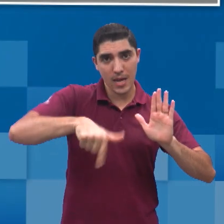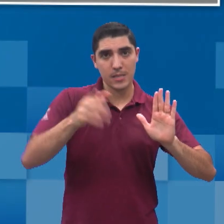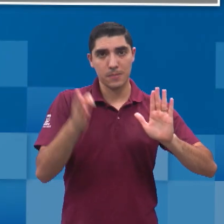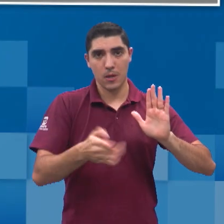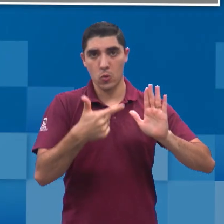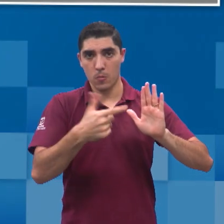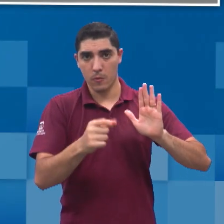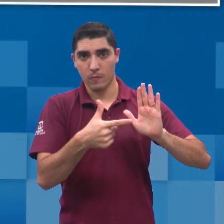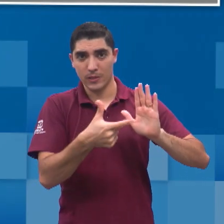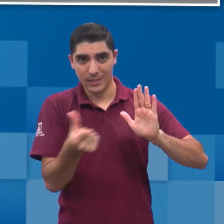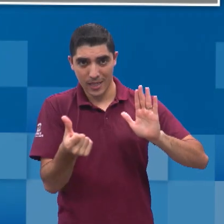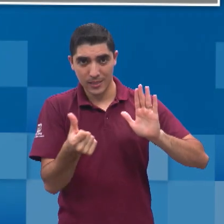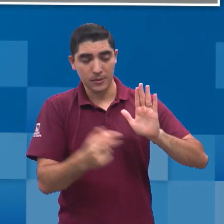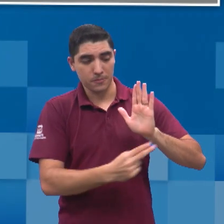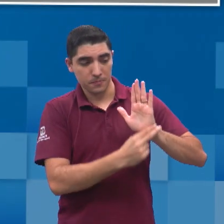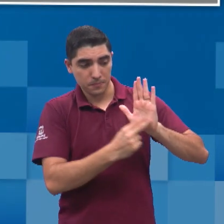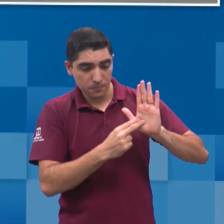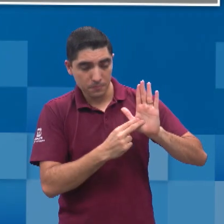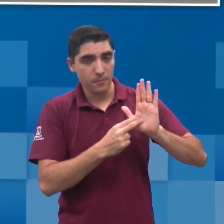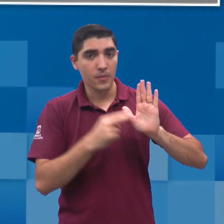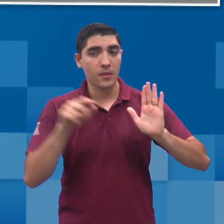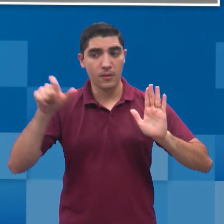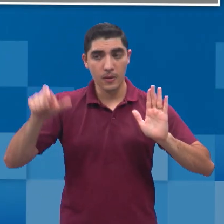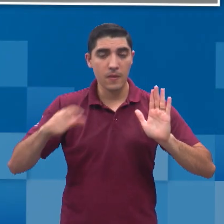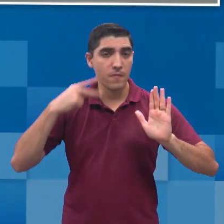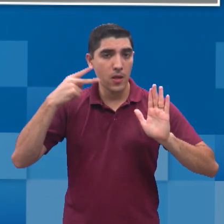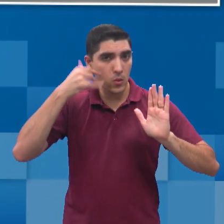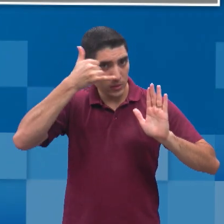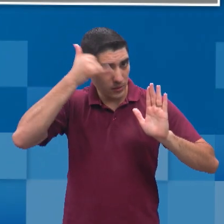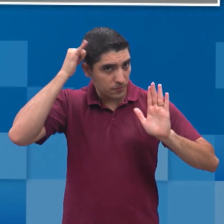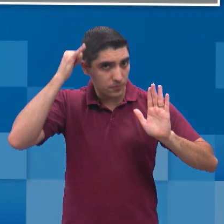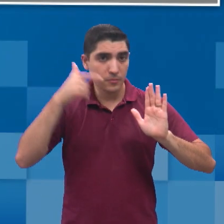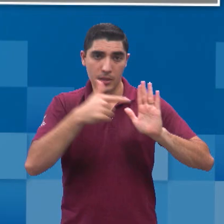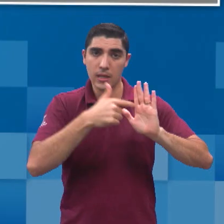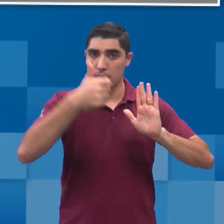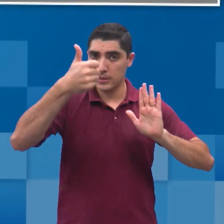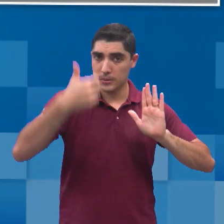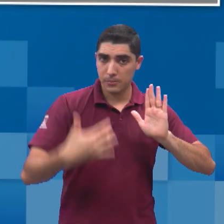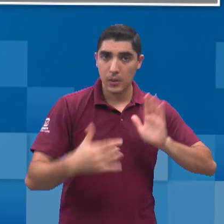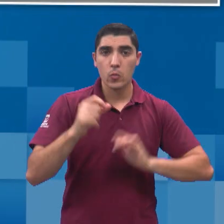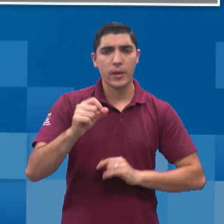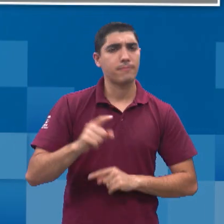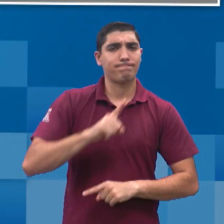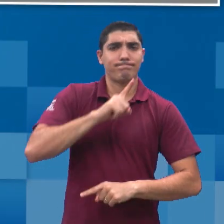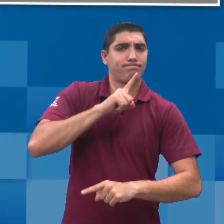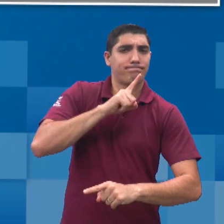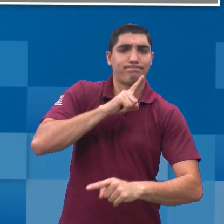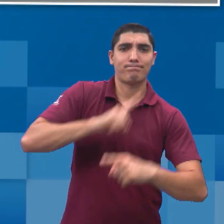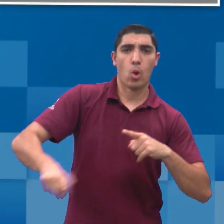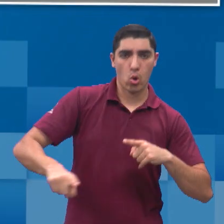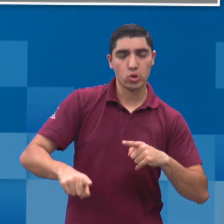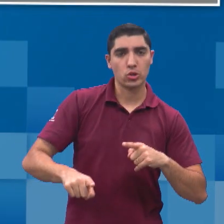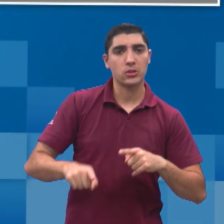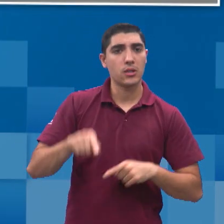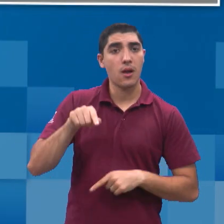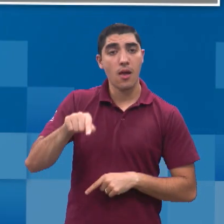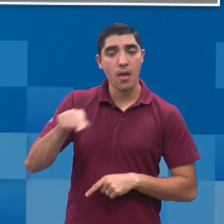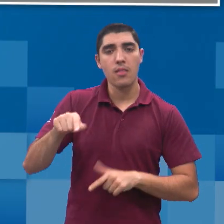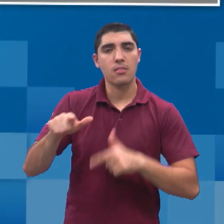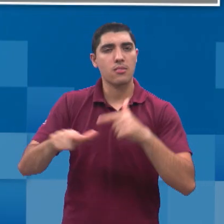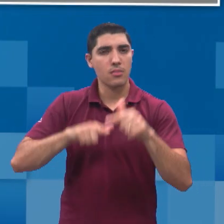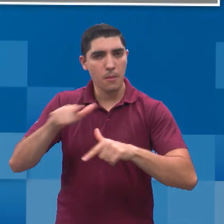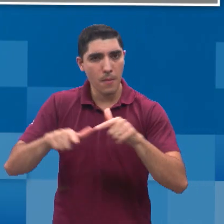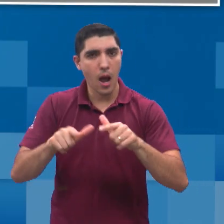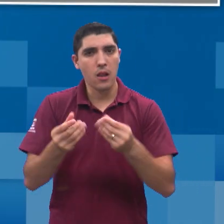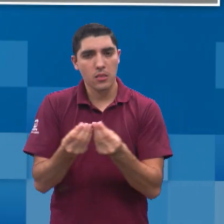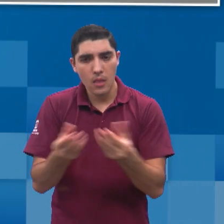117/2026, autoria vereador Sidney Campos, dispõe sobre a proibição da suspensão dos serviços de